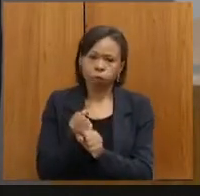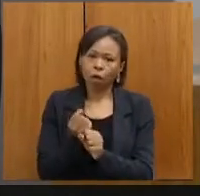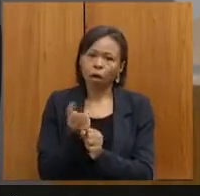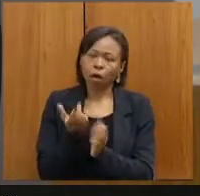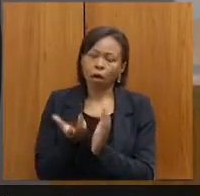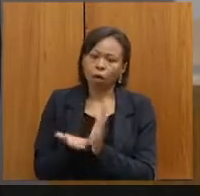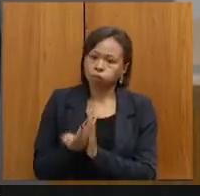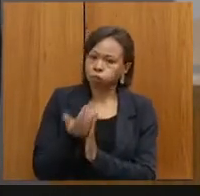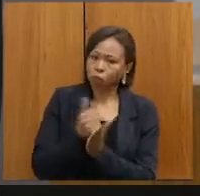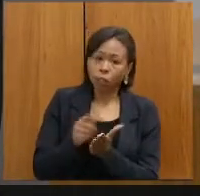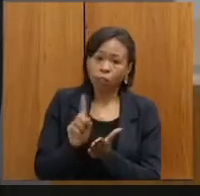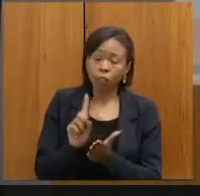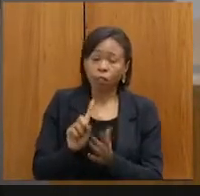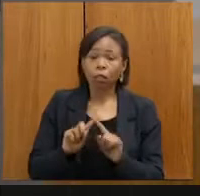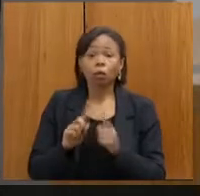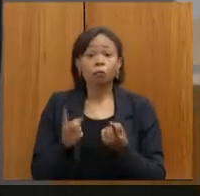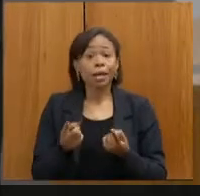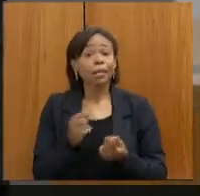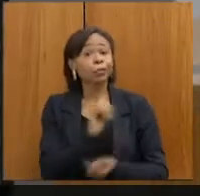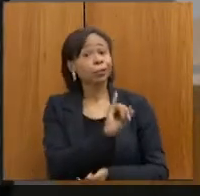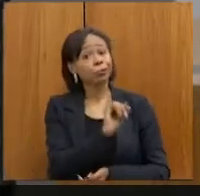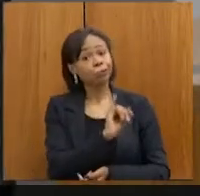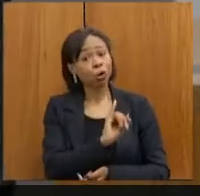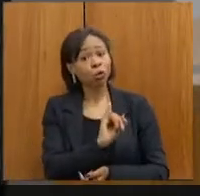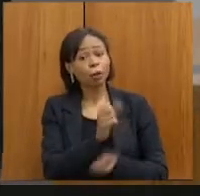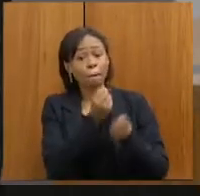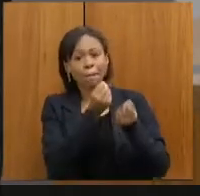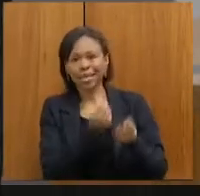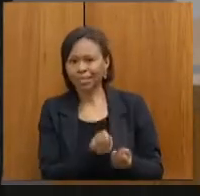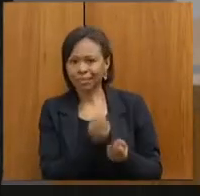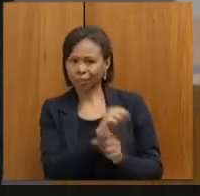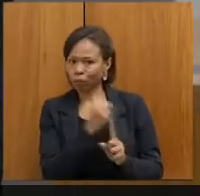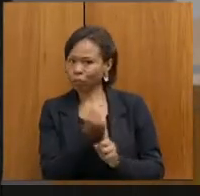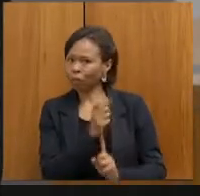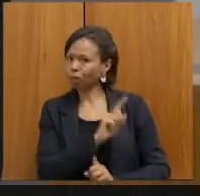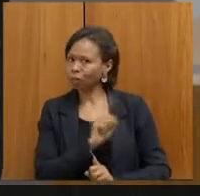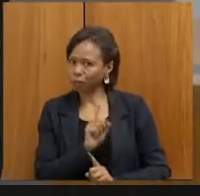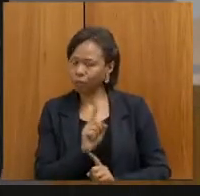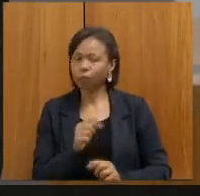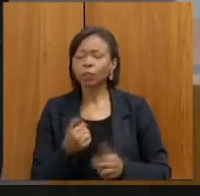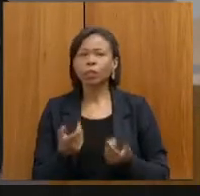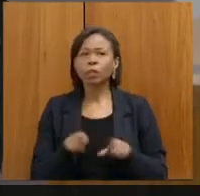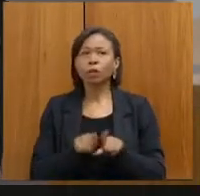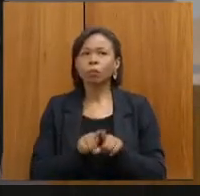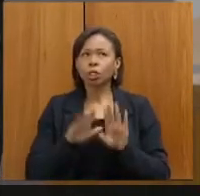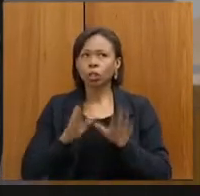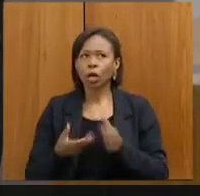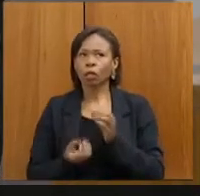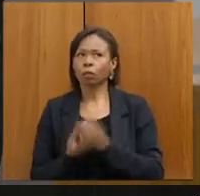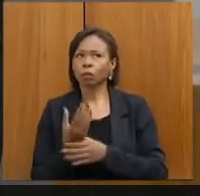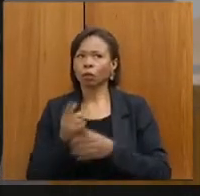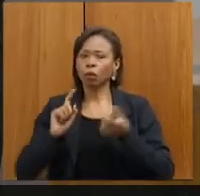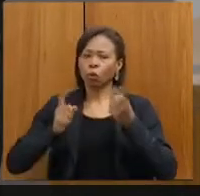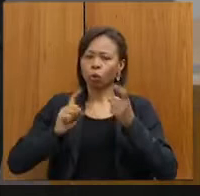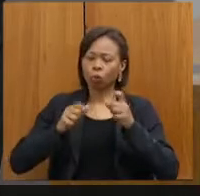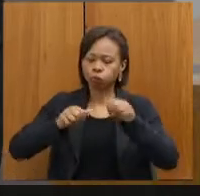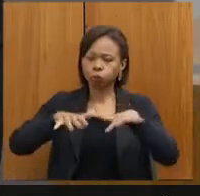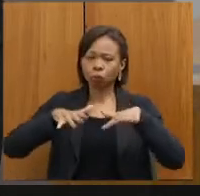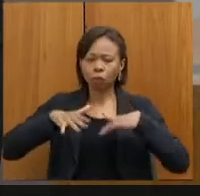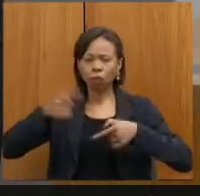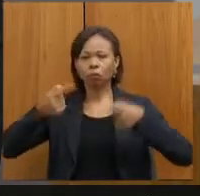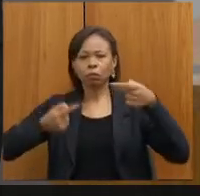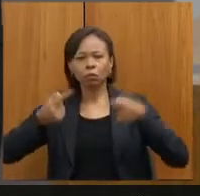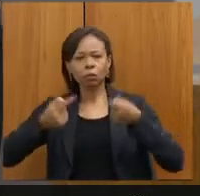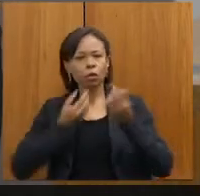os impostos para não pesar para o contribuinte fizemos audiência para poder bater a questão do